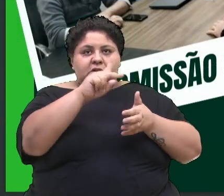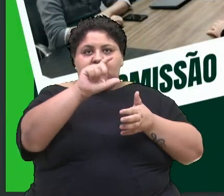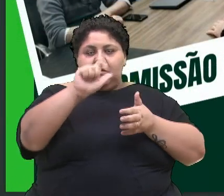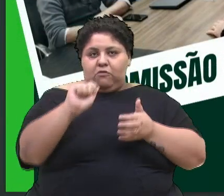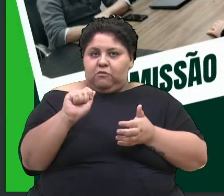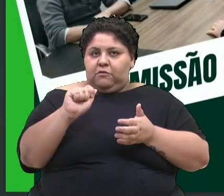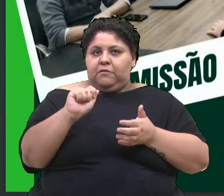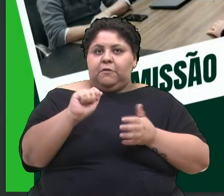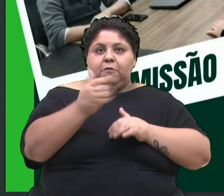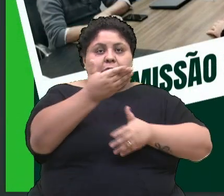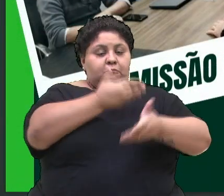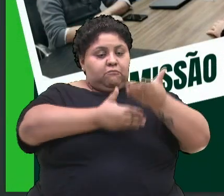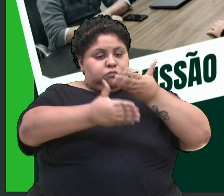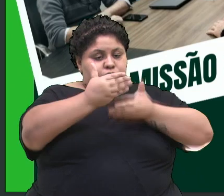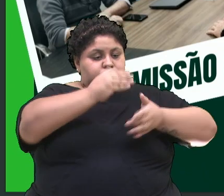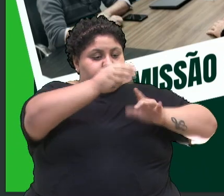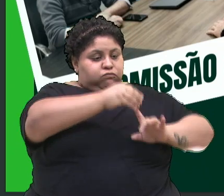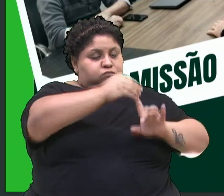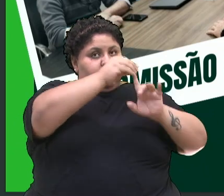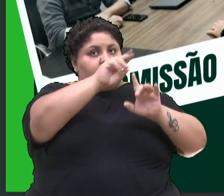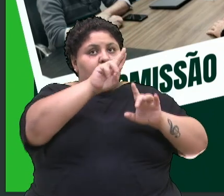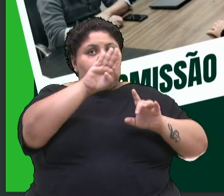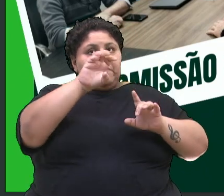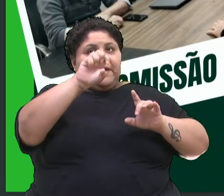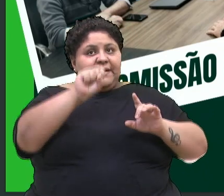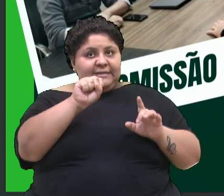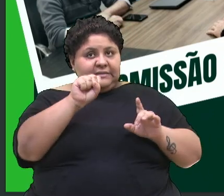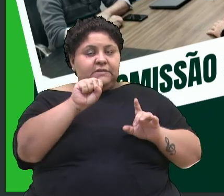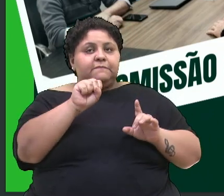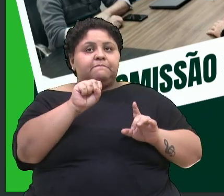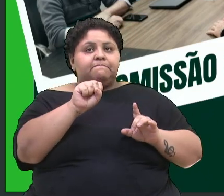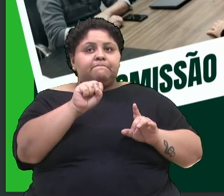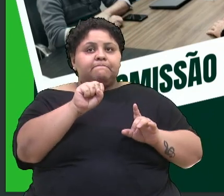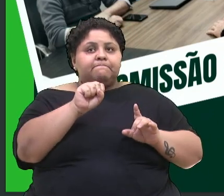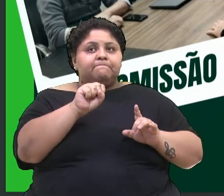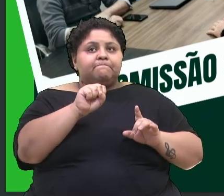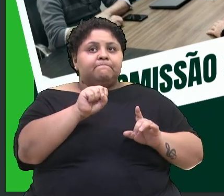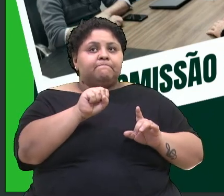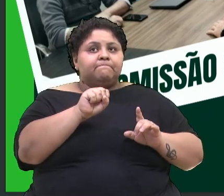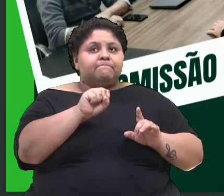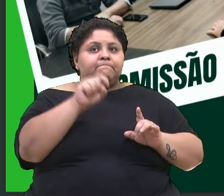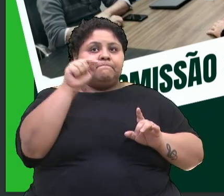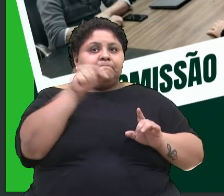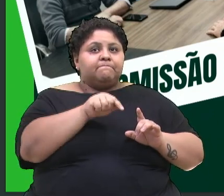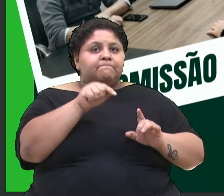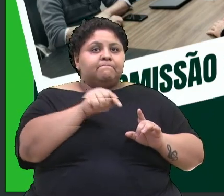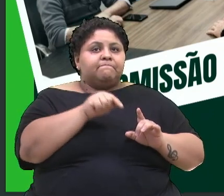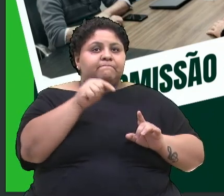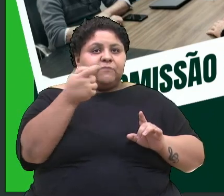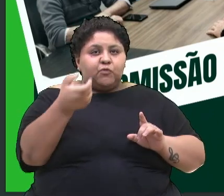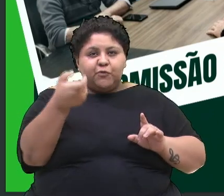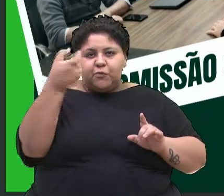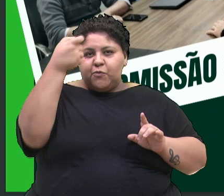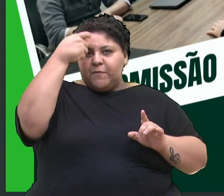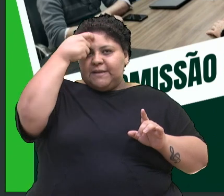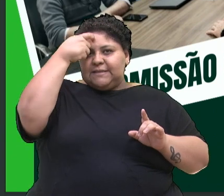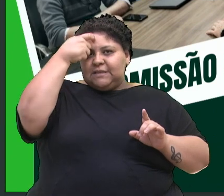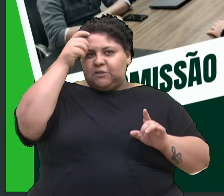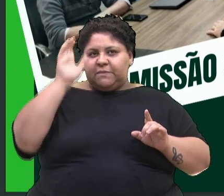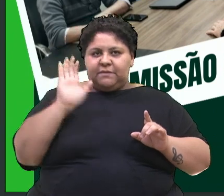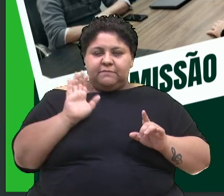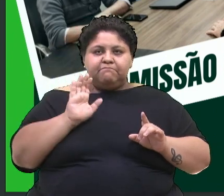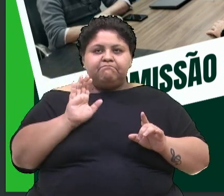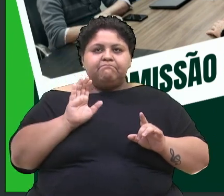um atendimento primário nas UBSs, que houvesse um entendimento com